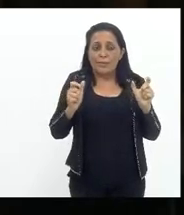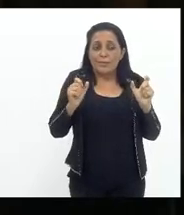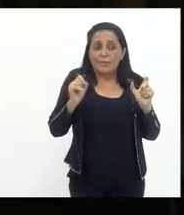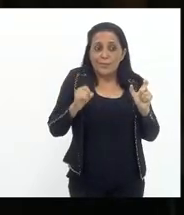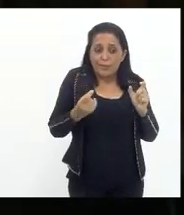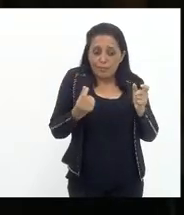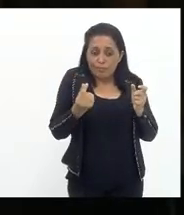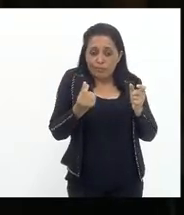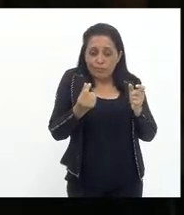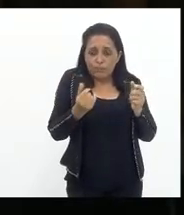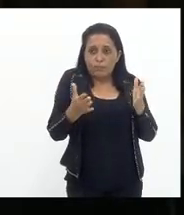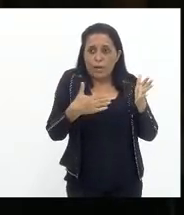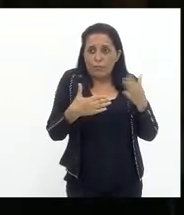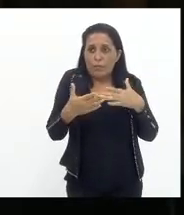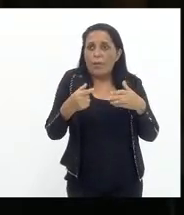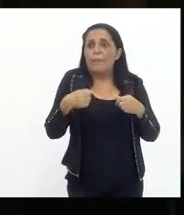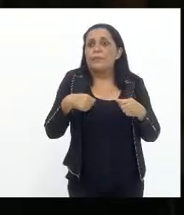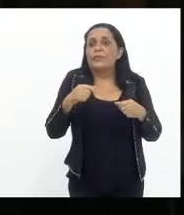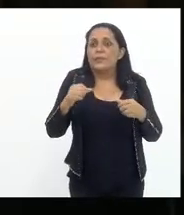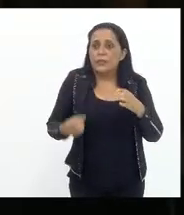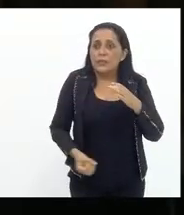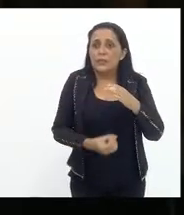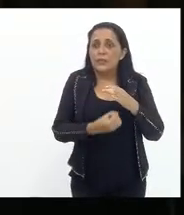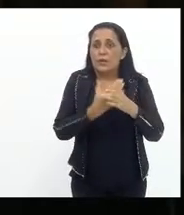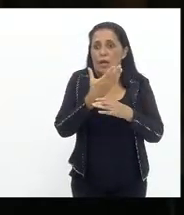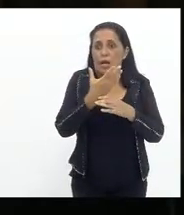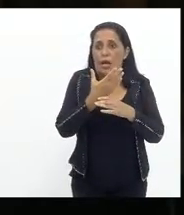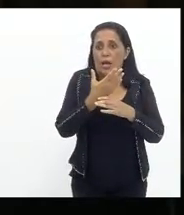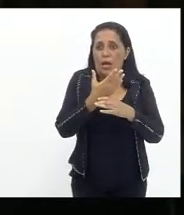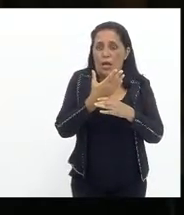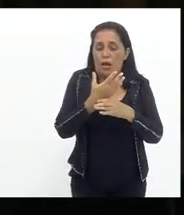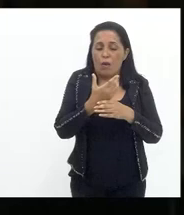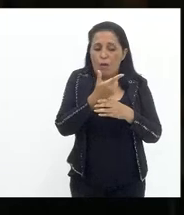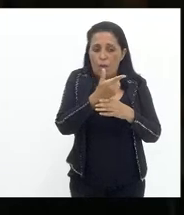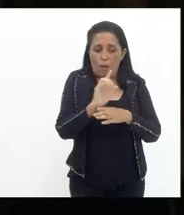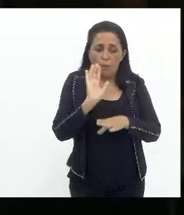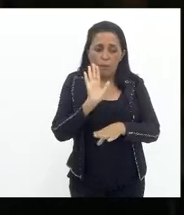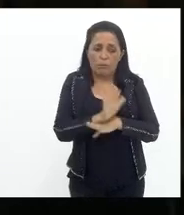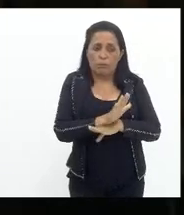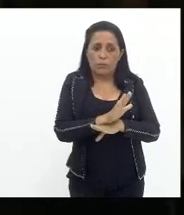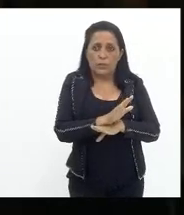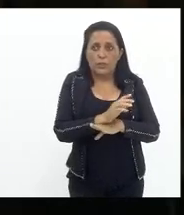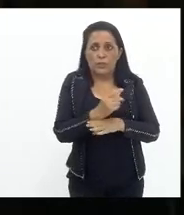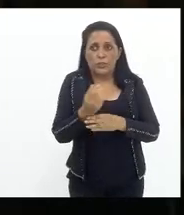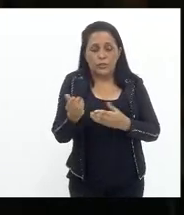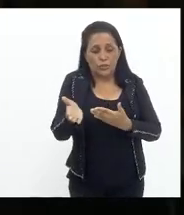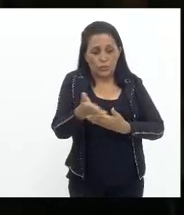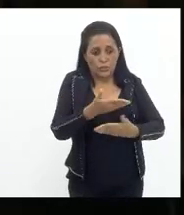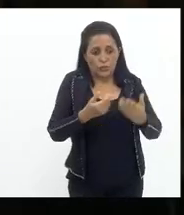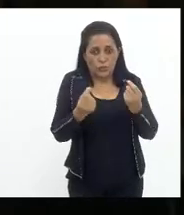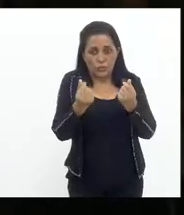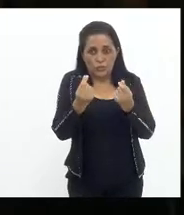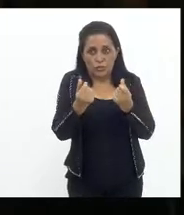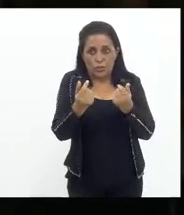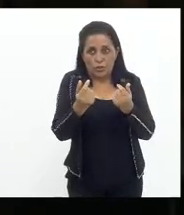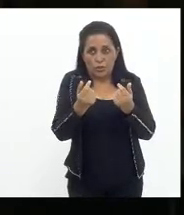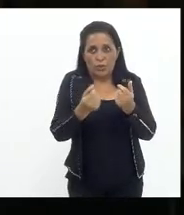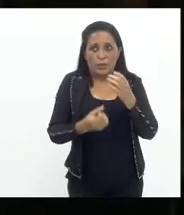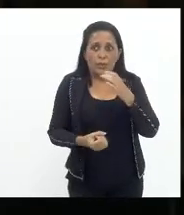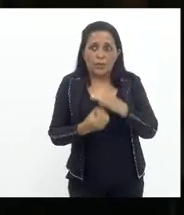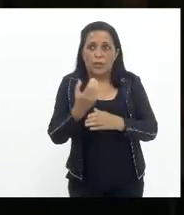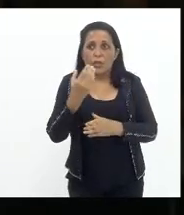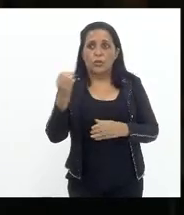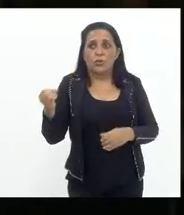pretensão de criar o corpo técnico da Polícia Penal gerar aumento de despesa e criação de cargos